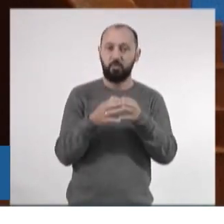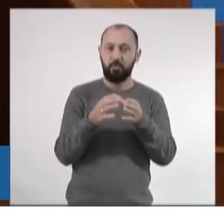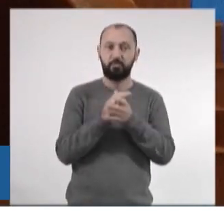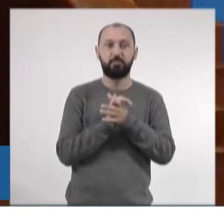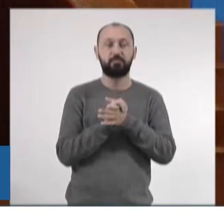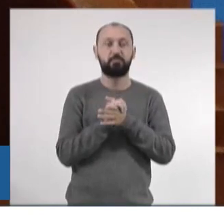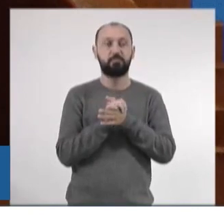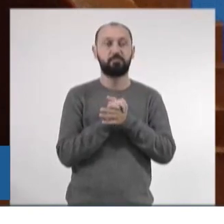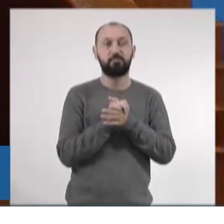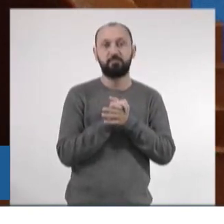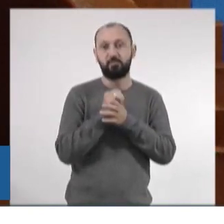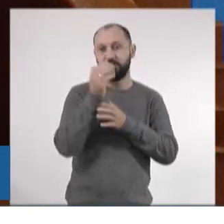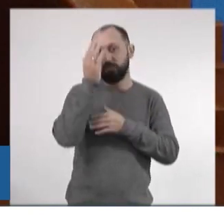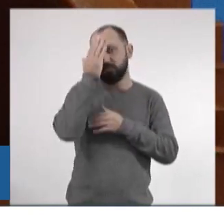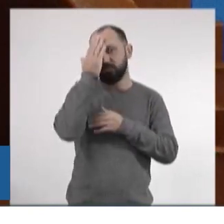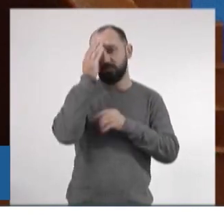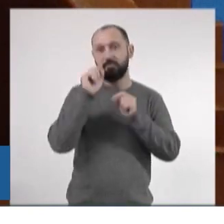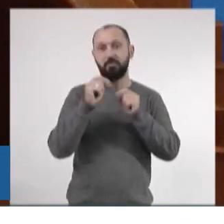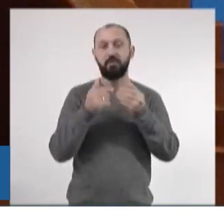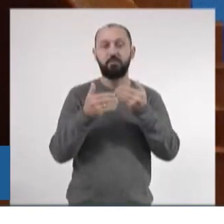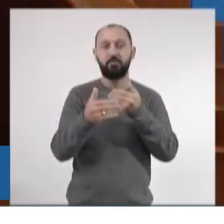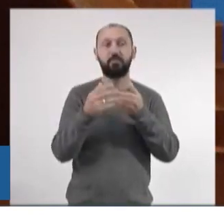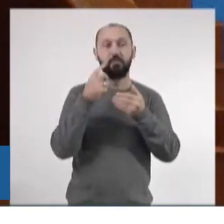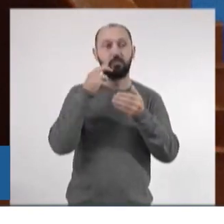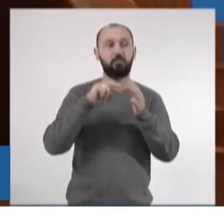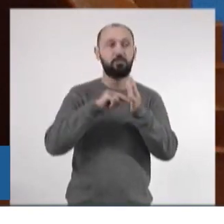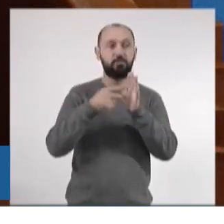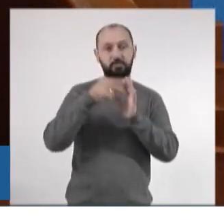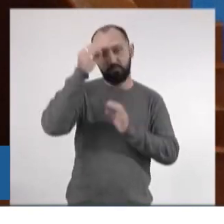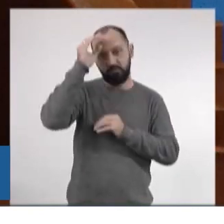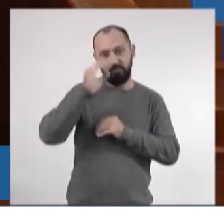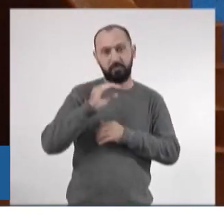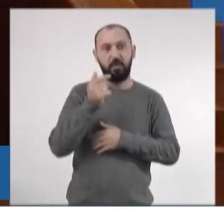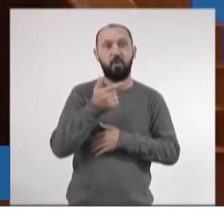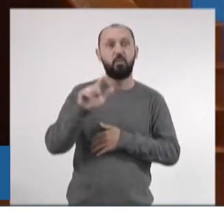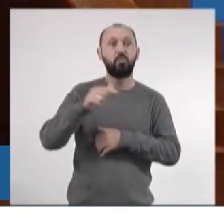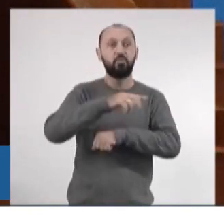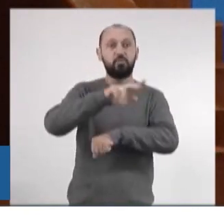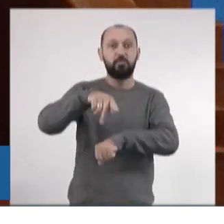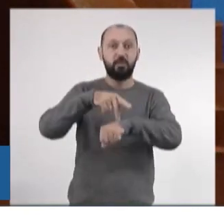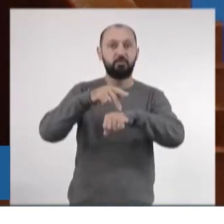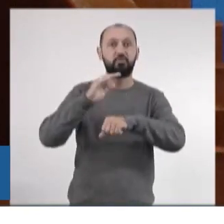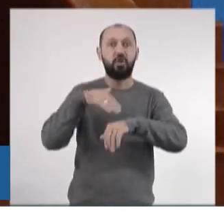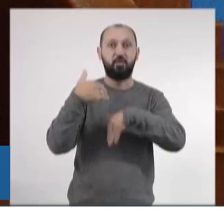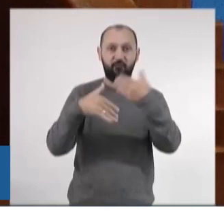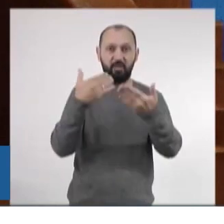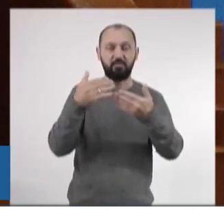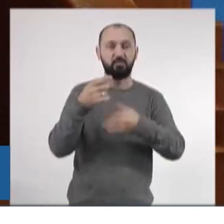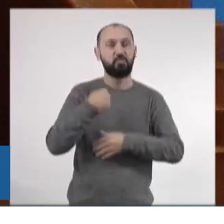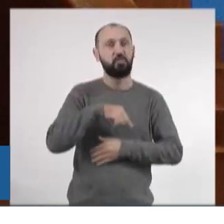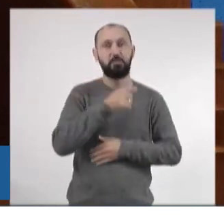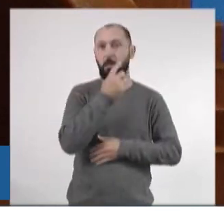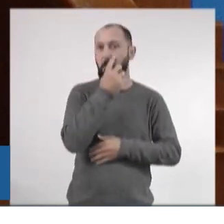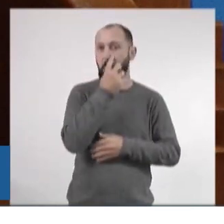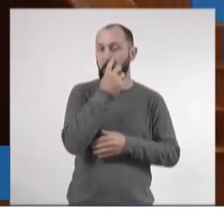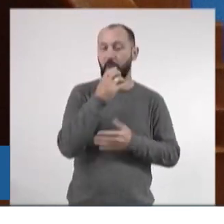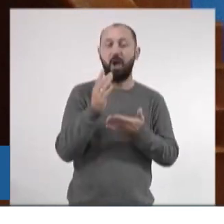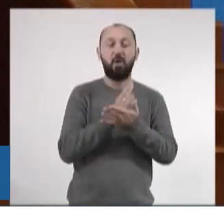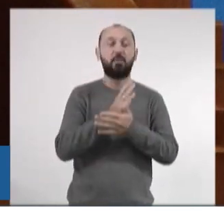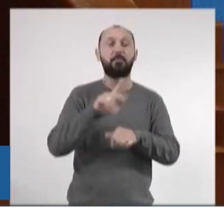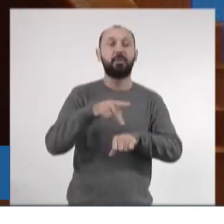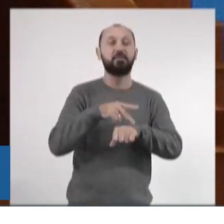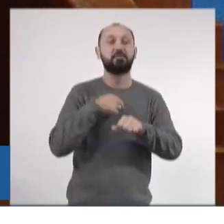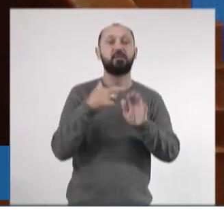E a gente sabe, né, que, do ponto de vista da cidadania, existem outros países que estão muito mais avançados que o nosso. Né? Tem outros países que